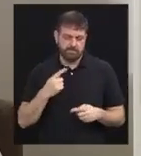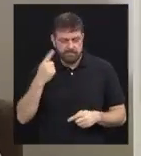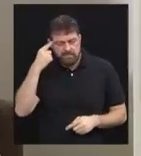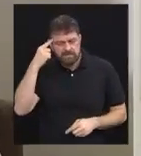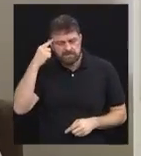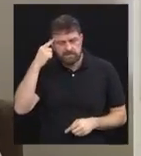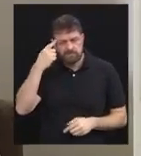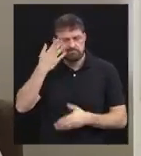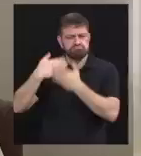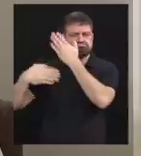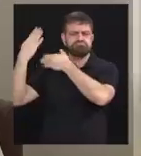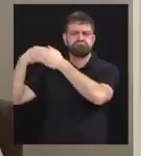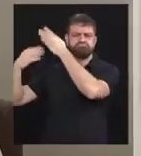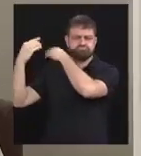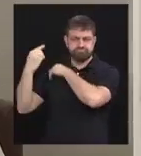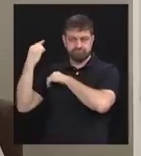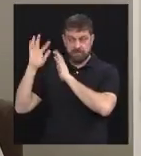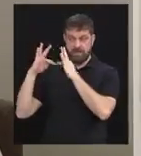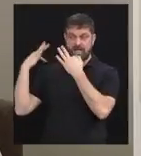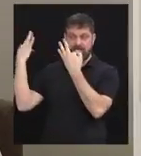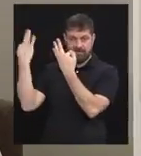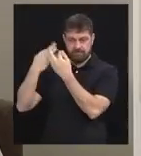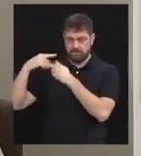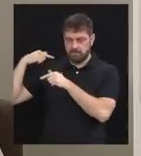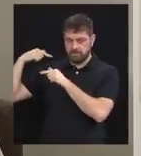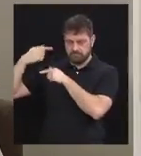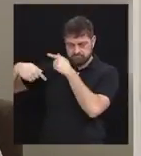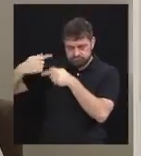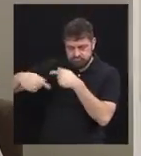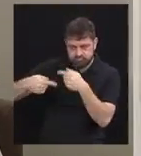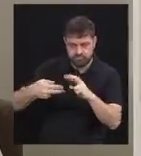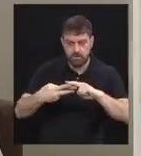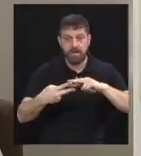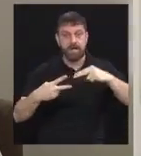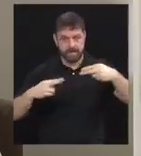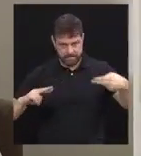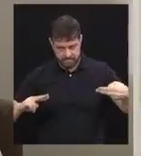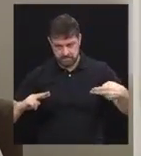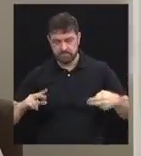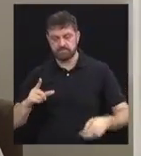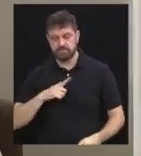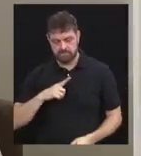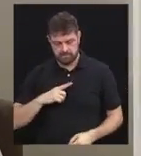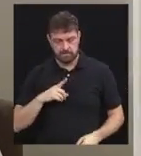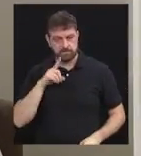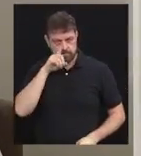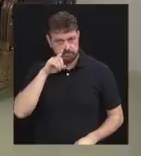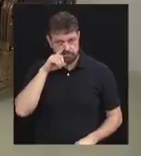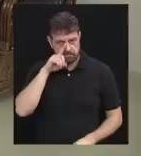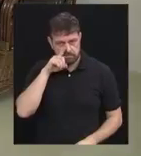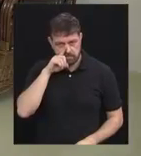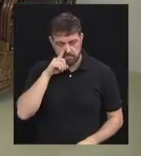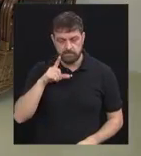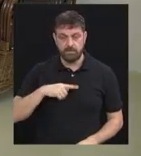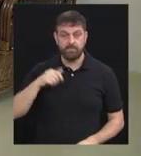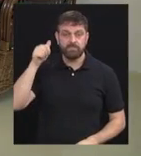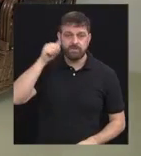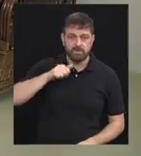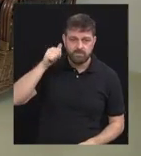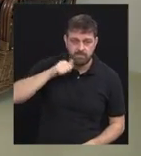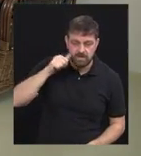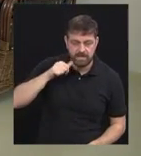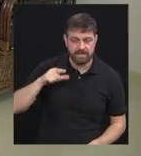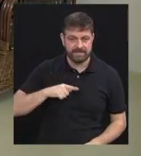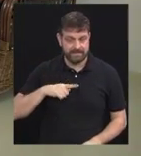pai, ela tem uma chance maior de desenvolver câncer de mama, a hereditariedade. Então, tudo isso são mulheres que